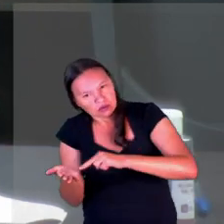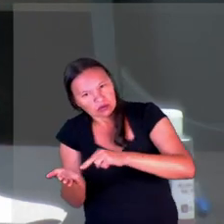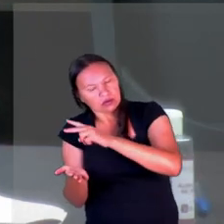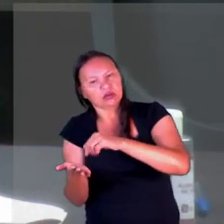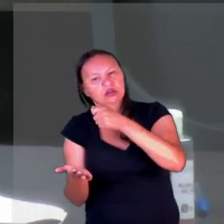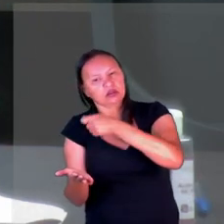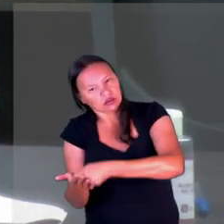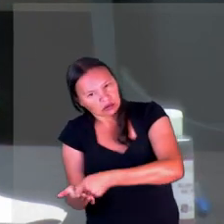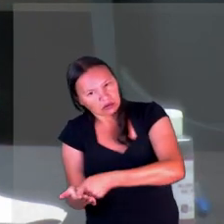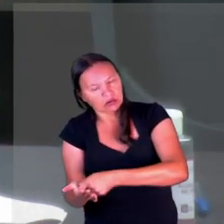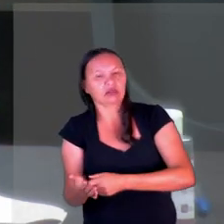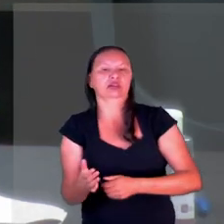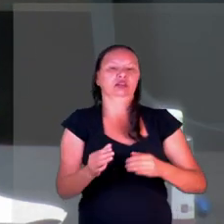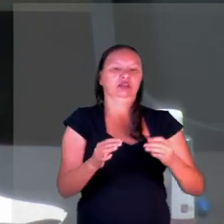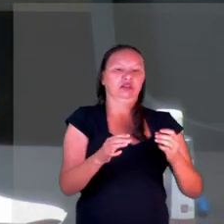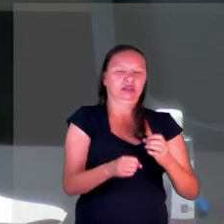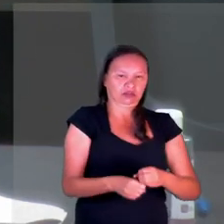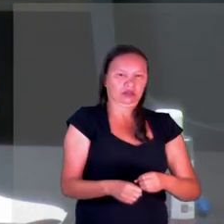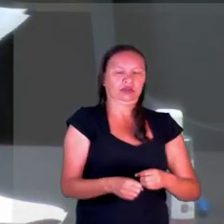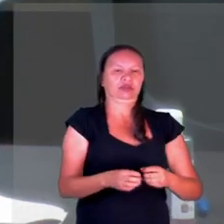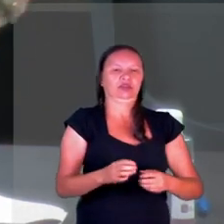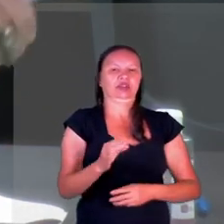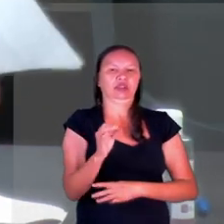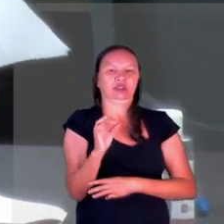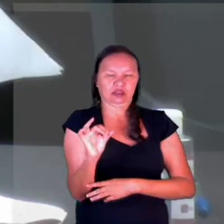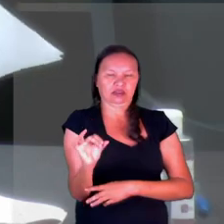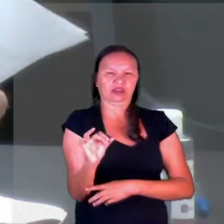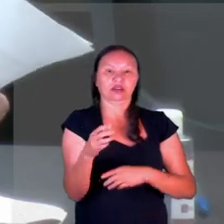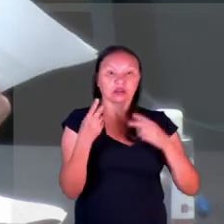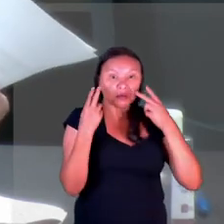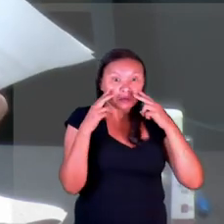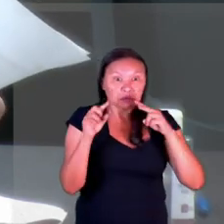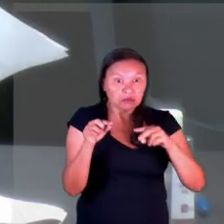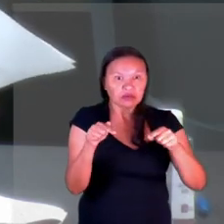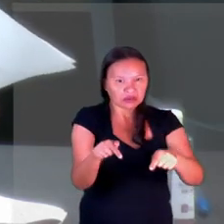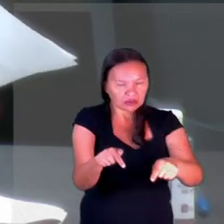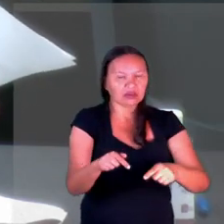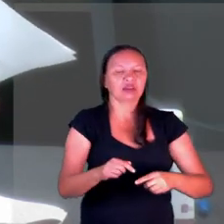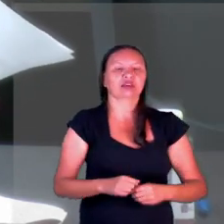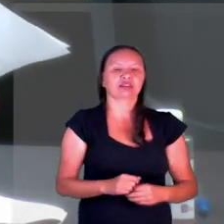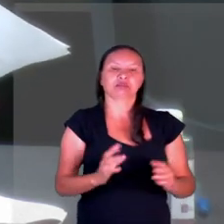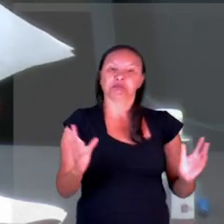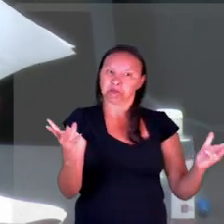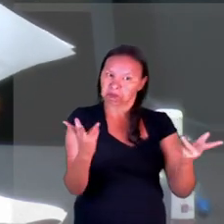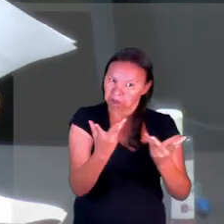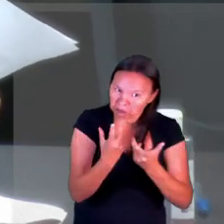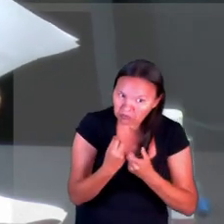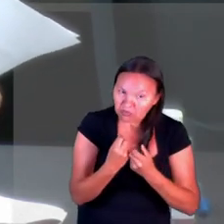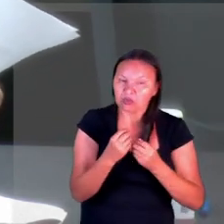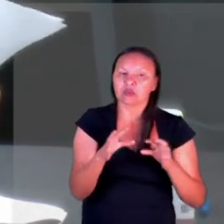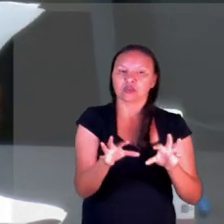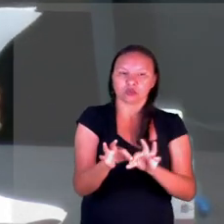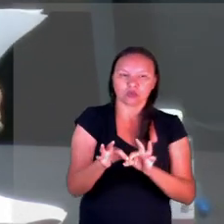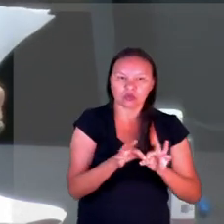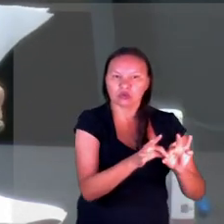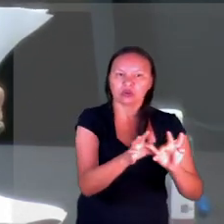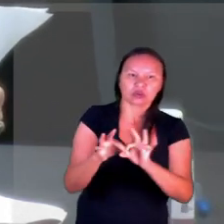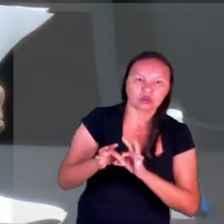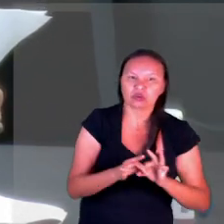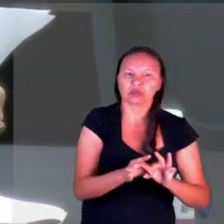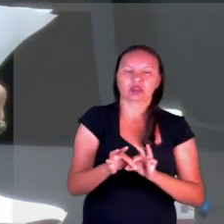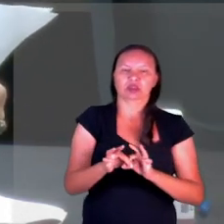no na conferência livre e a gente viu aqui a importância de todo mundo participar né